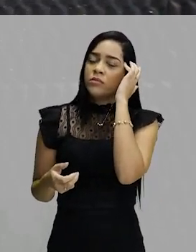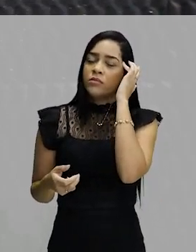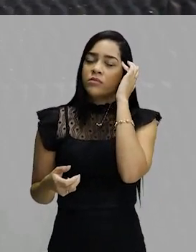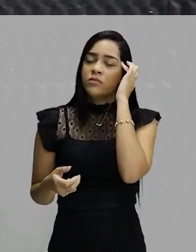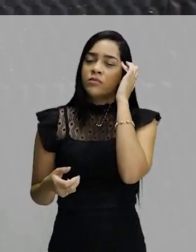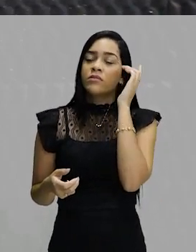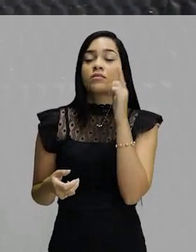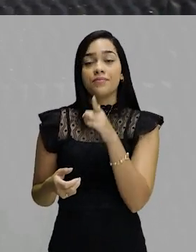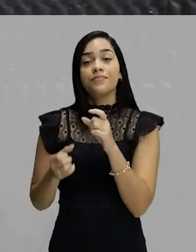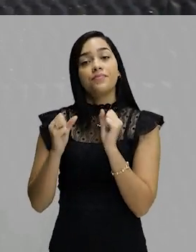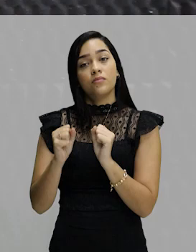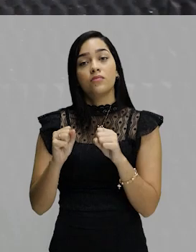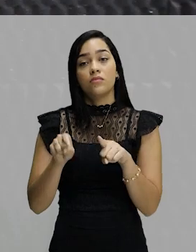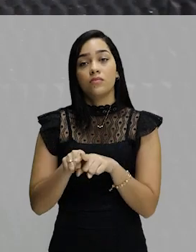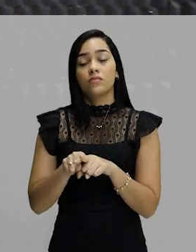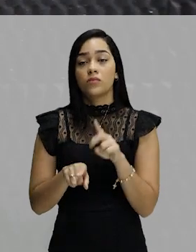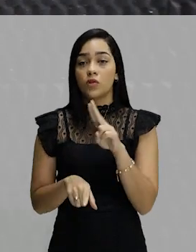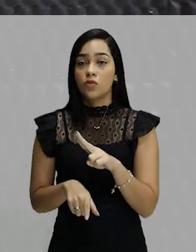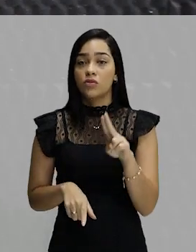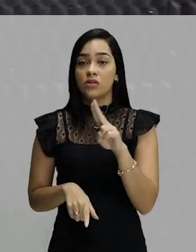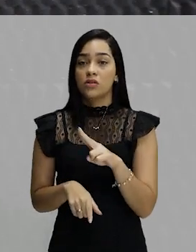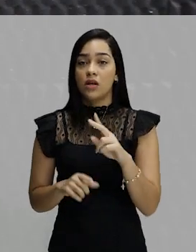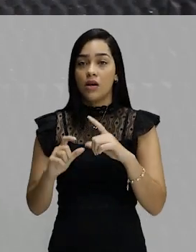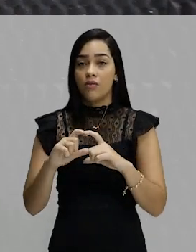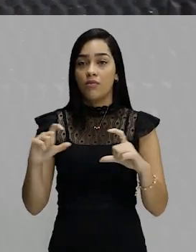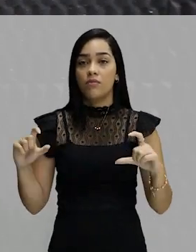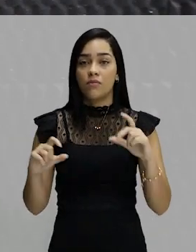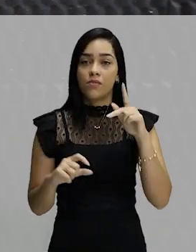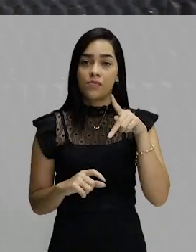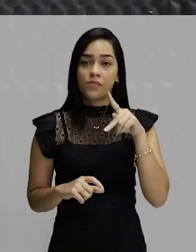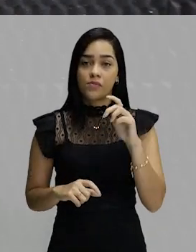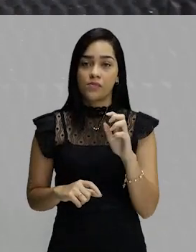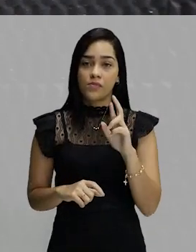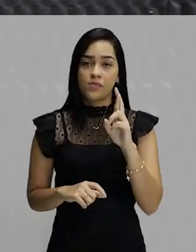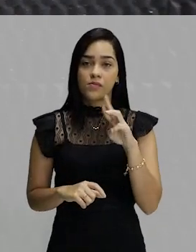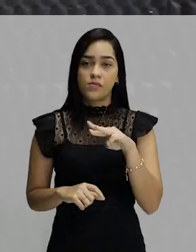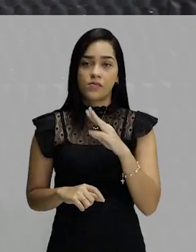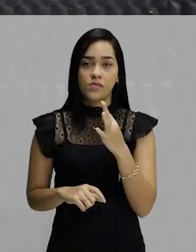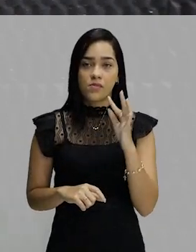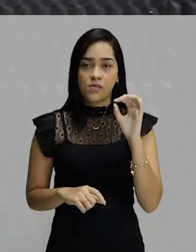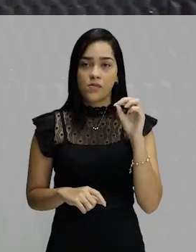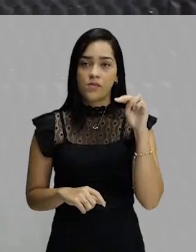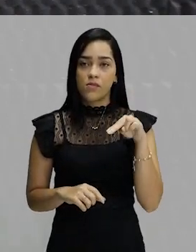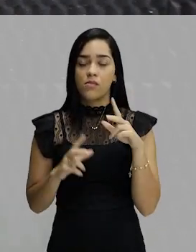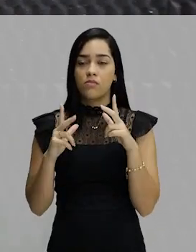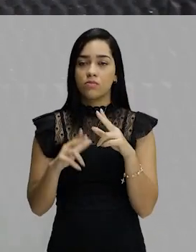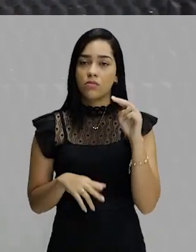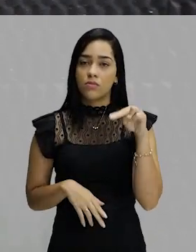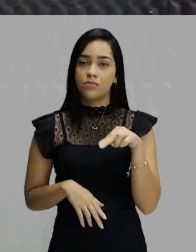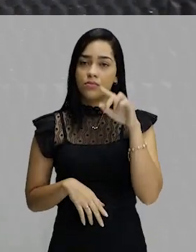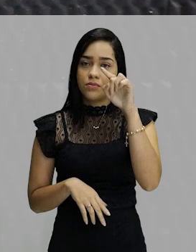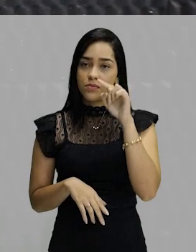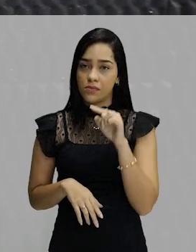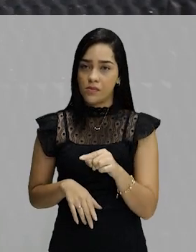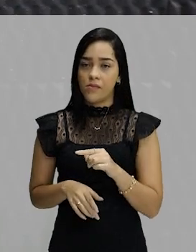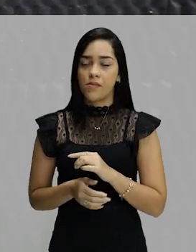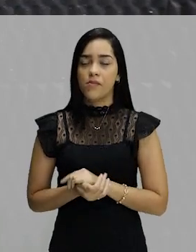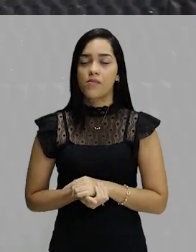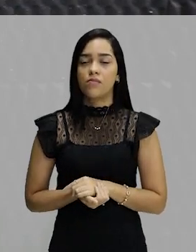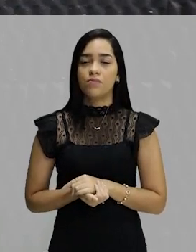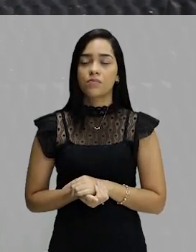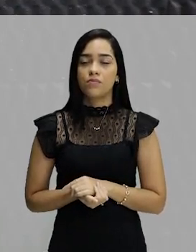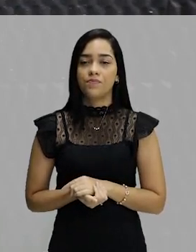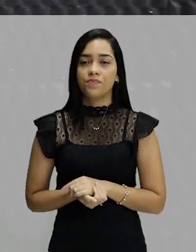elementos, você pode usar essa fórmula aqui. Permutação de N igual a N fatorial.